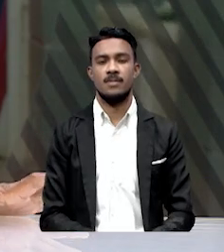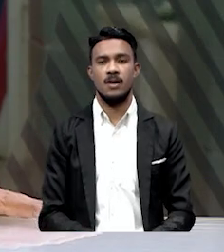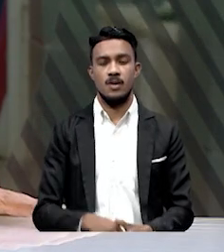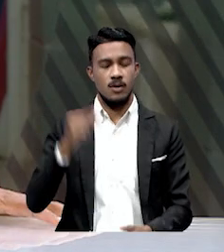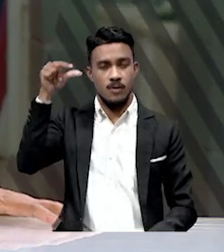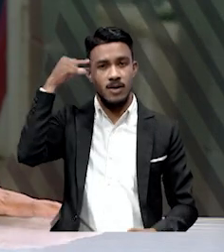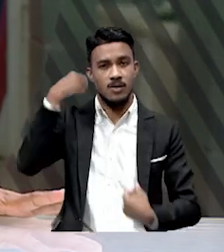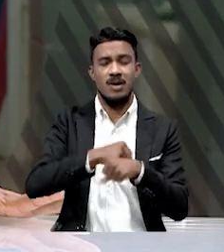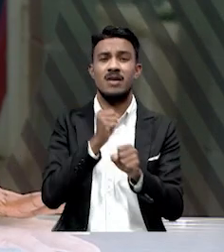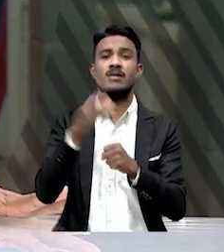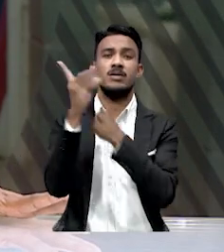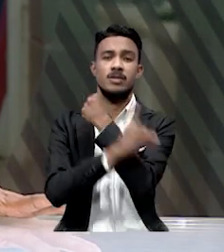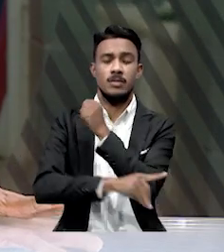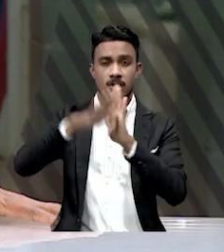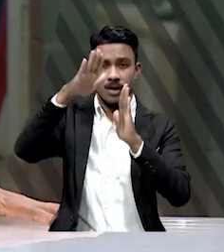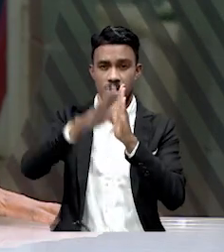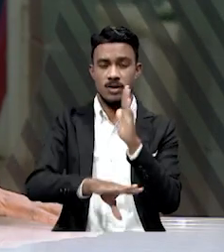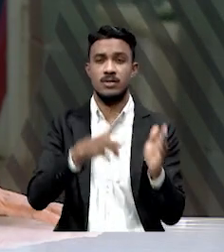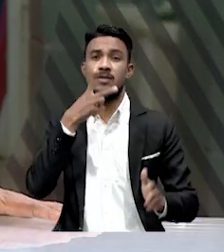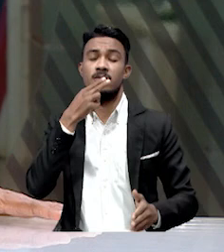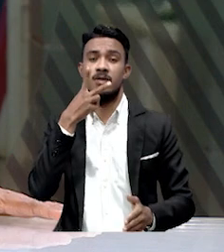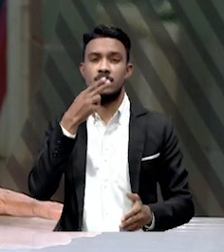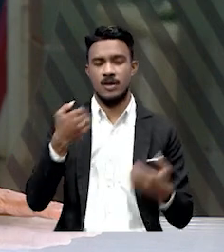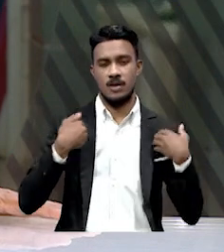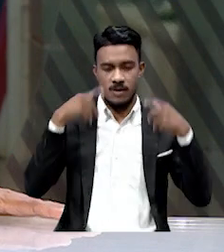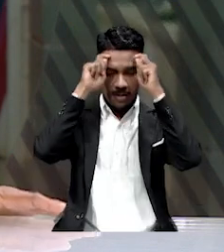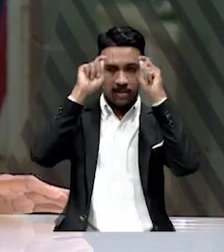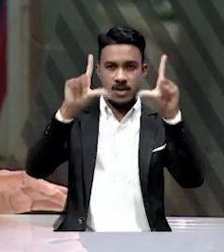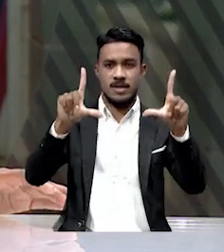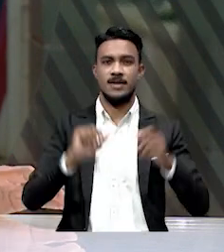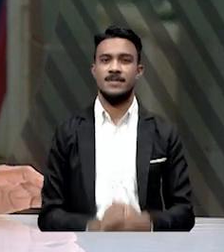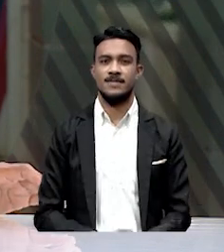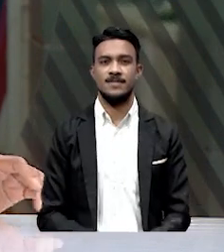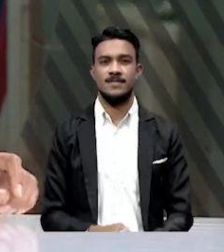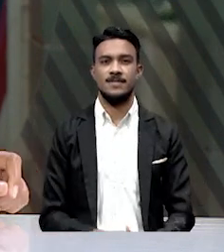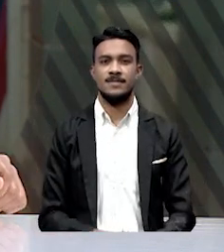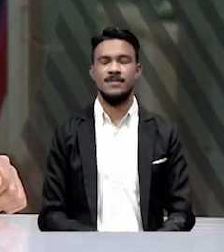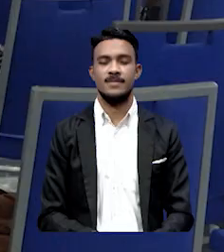Governo sem implementação sanção onde reduz taxa consumo de tabaco e a Timor-Leste.